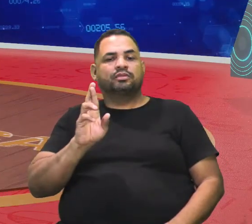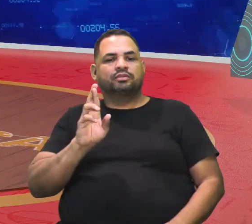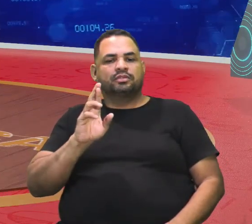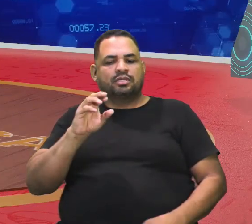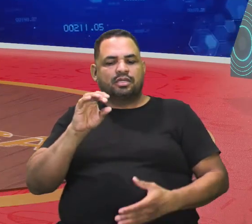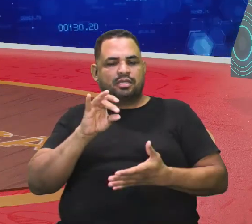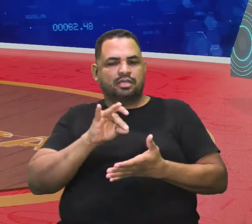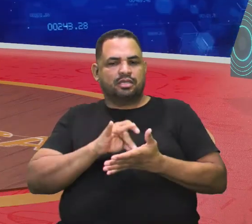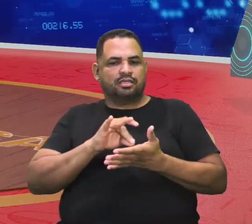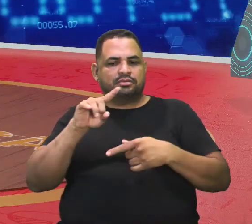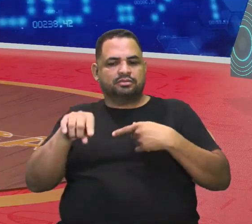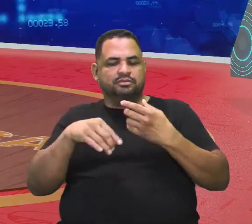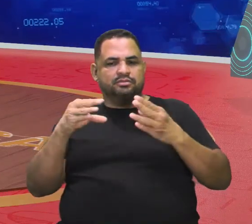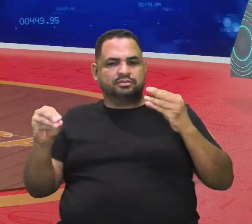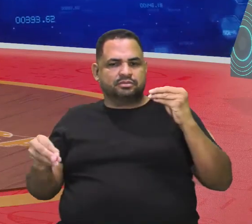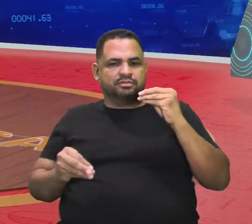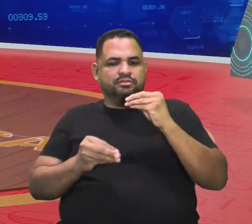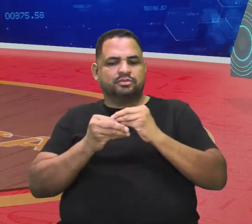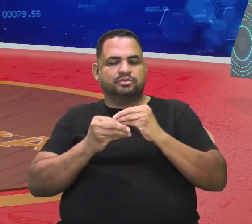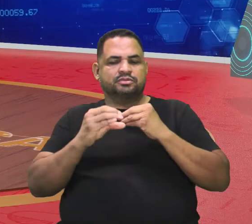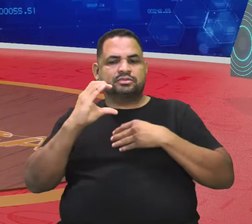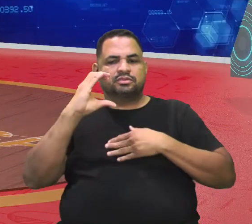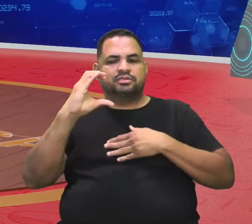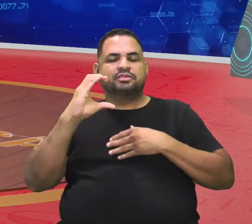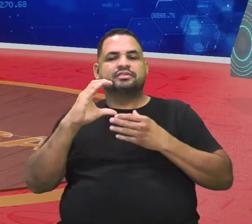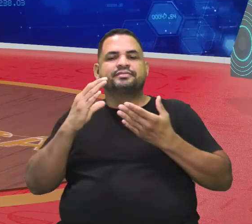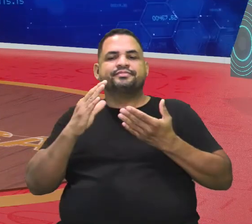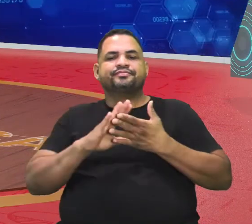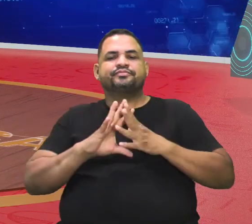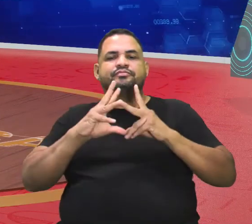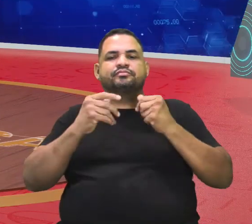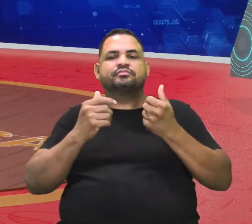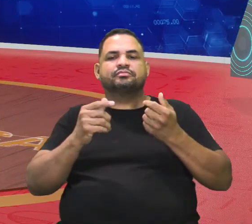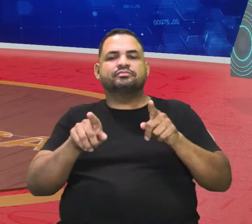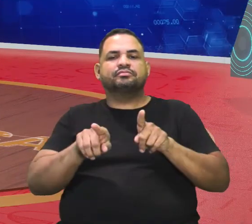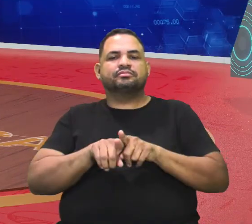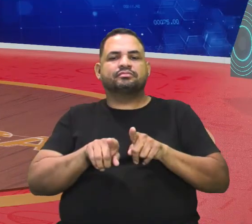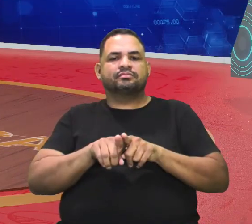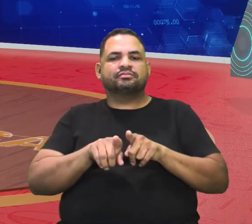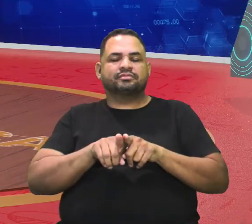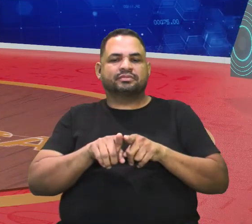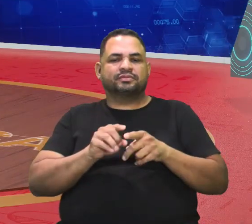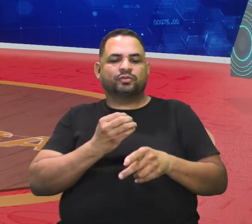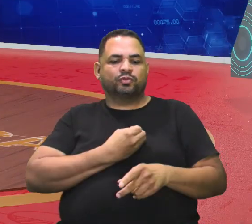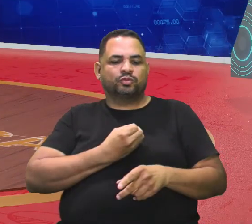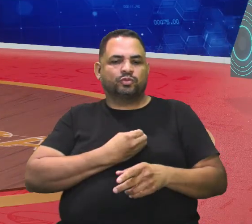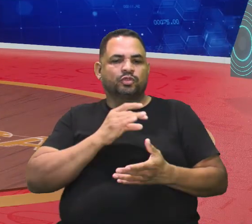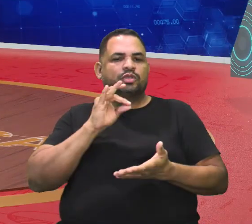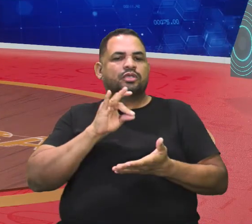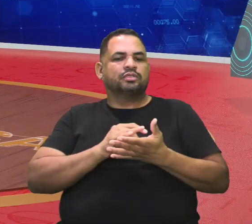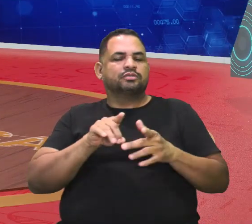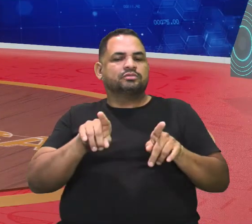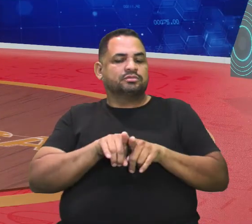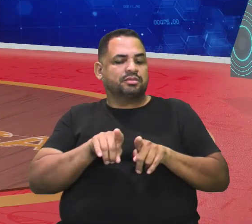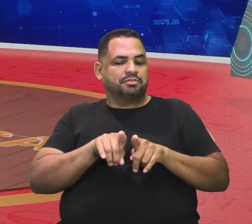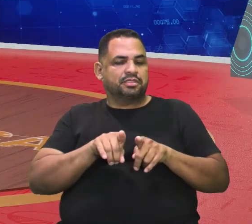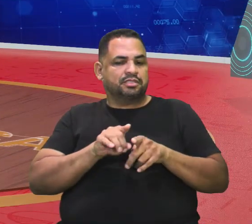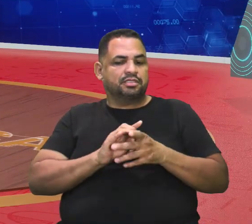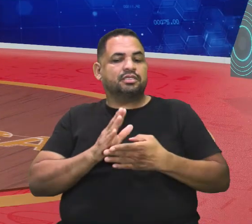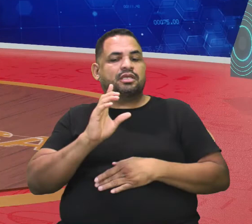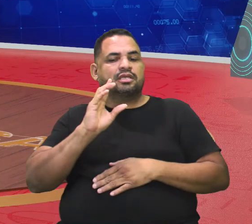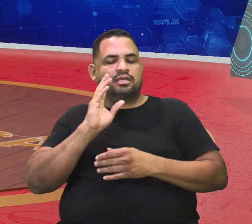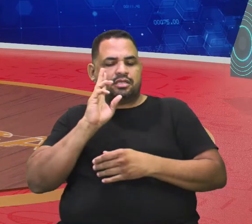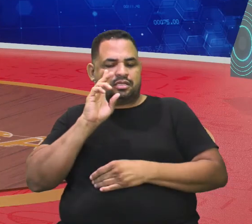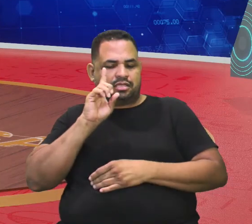os reais. Depois vocês vão conhecer a estrutura, vocês vão entender que todo número real também vai ser complexo. Né? E